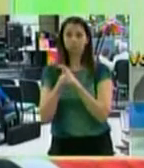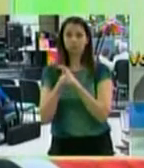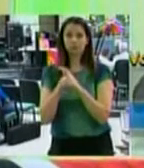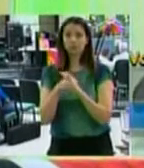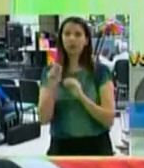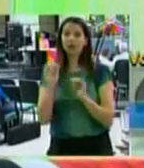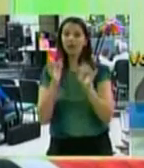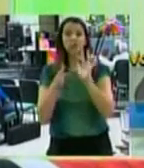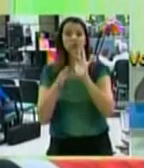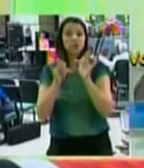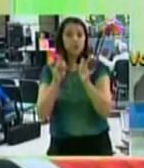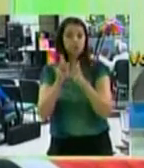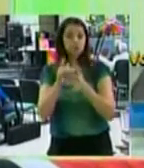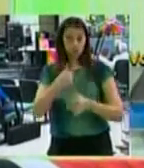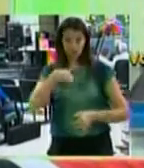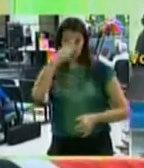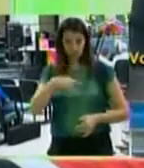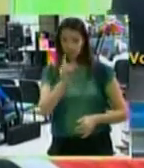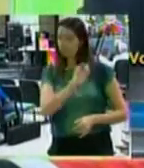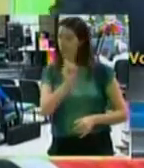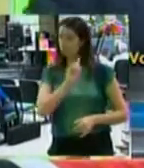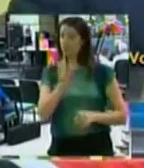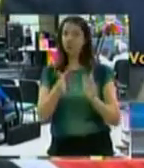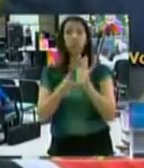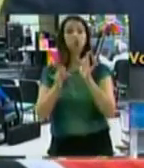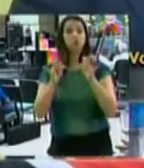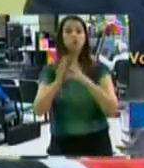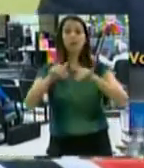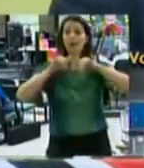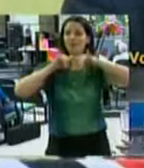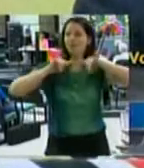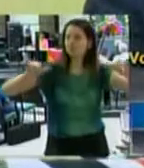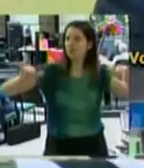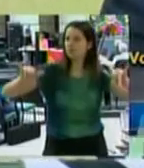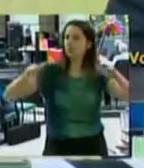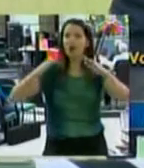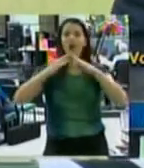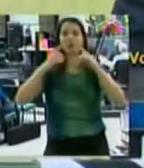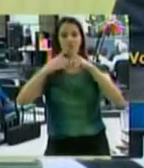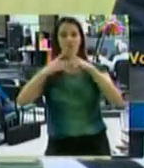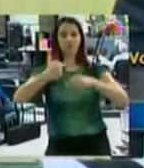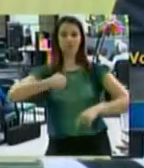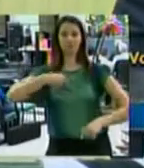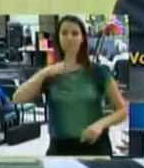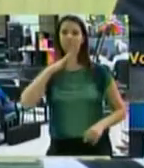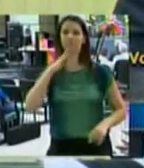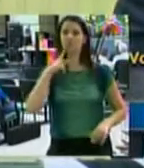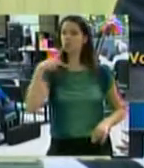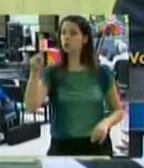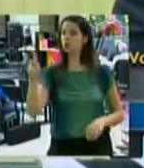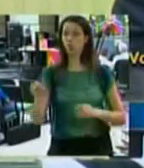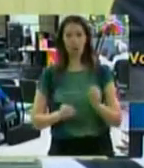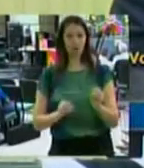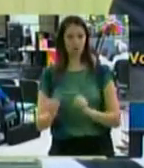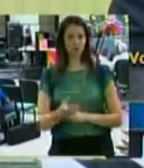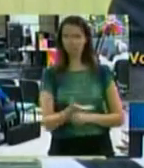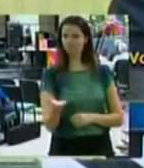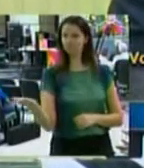Jesus, não sou eu, está dizendo à sua igreja: eu conheço as suas obras.